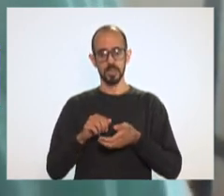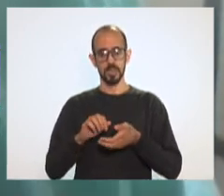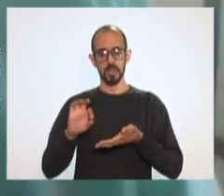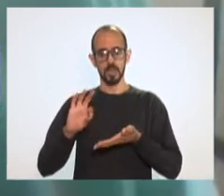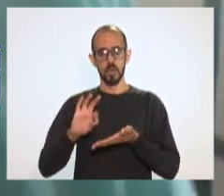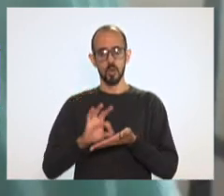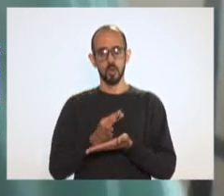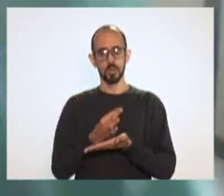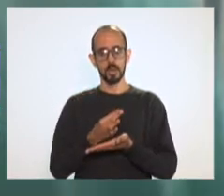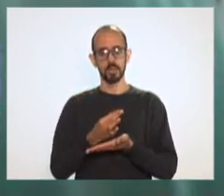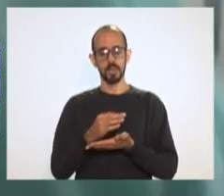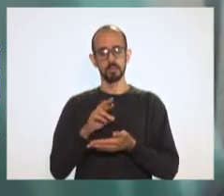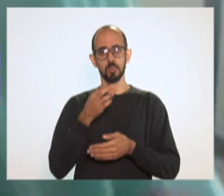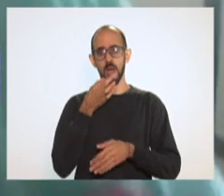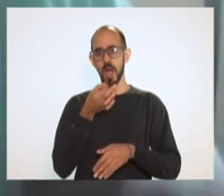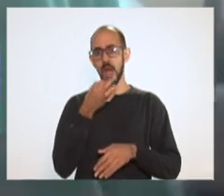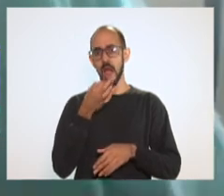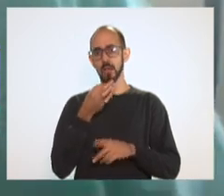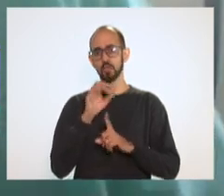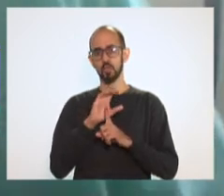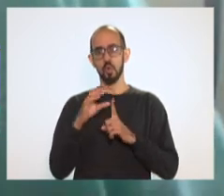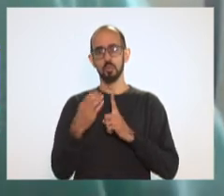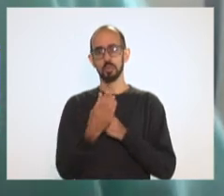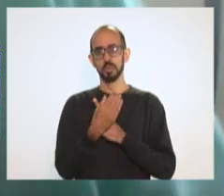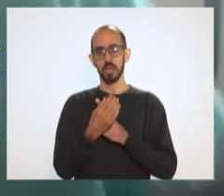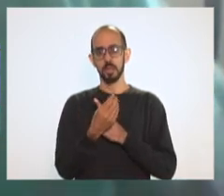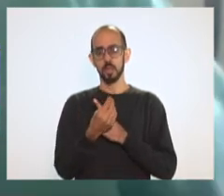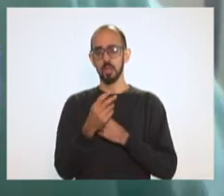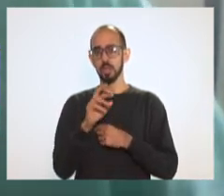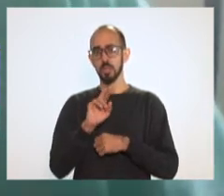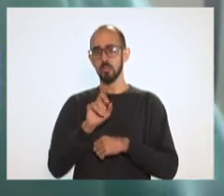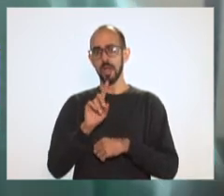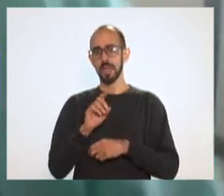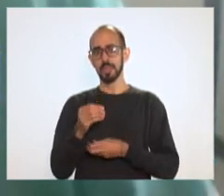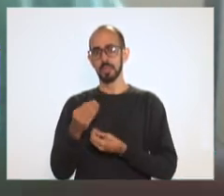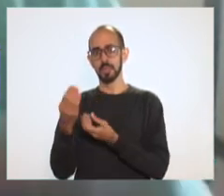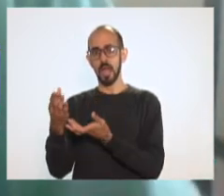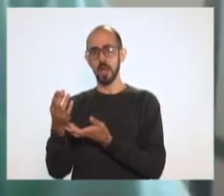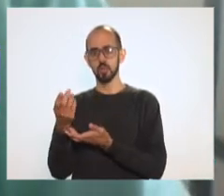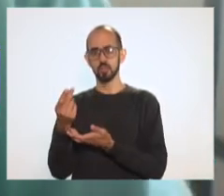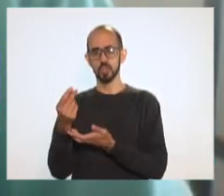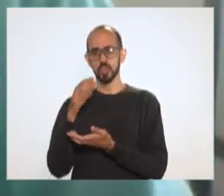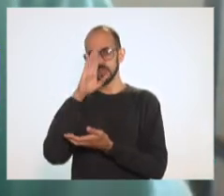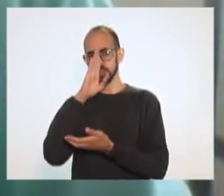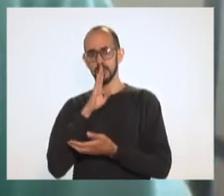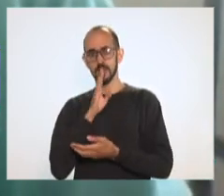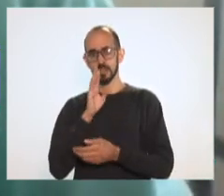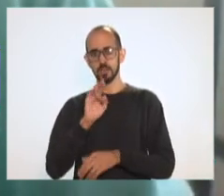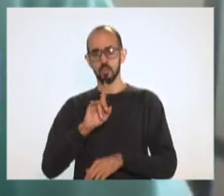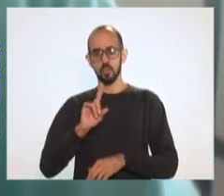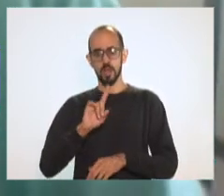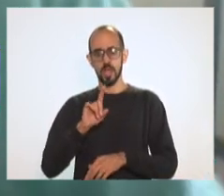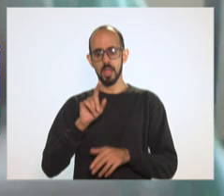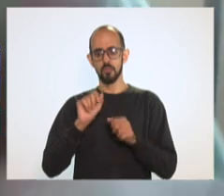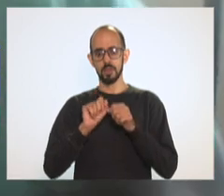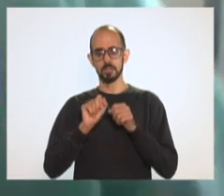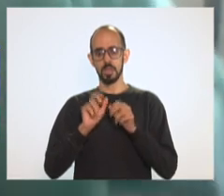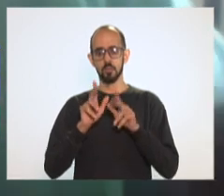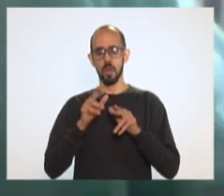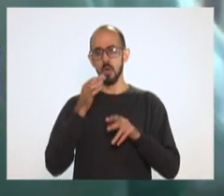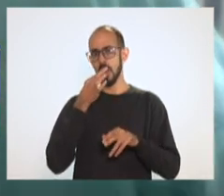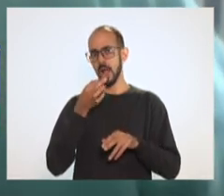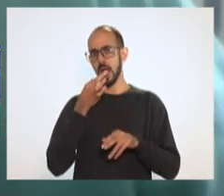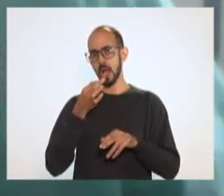comunitárias e por aí vai não é dar o dinheiro de graça é para elas fazerem a mesma coisa que as rádios comerciais fazem por